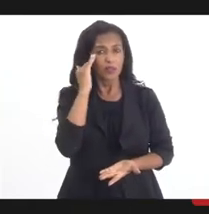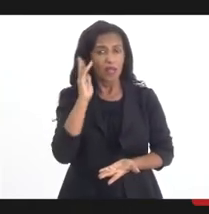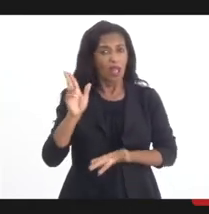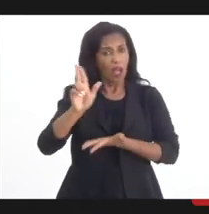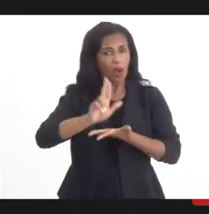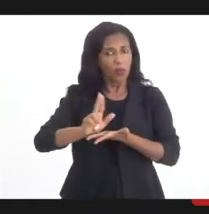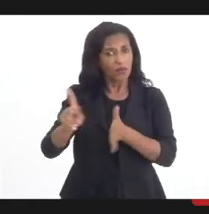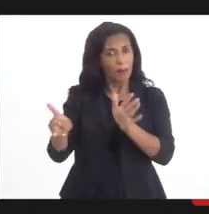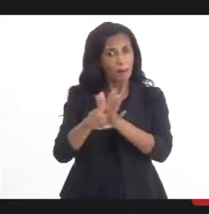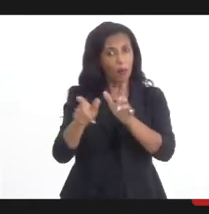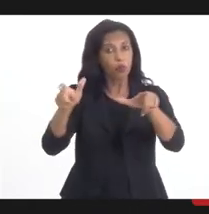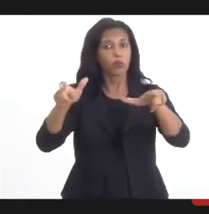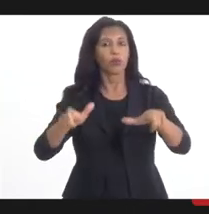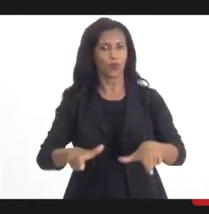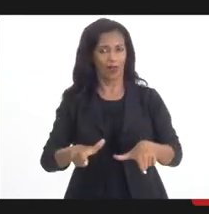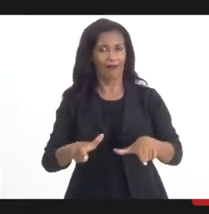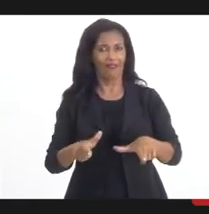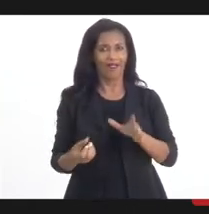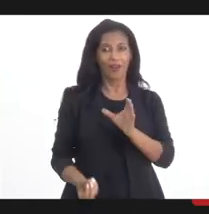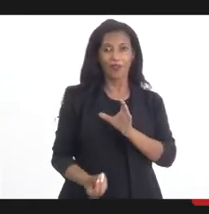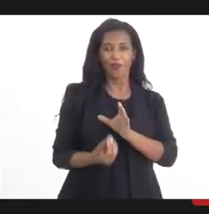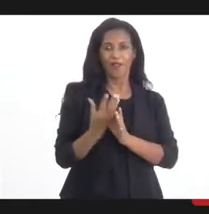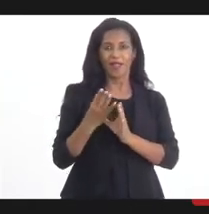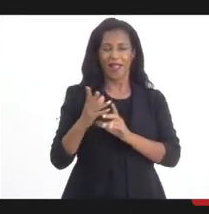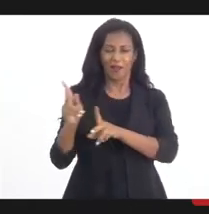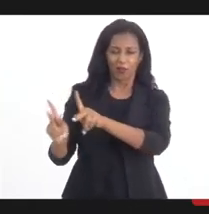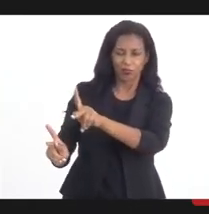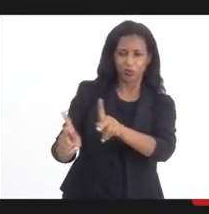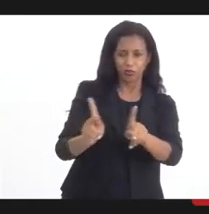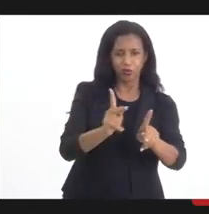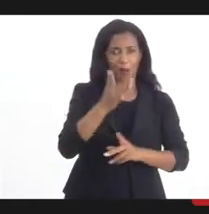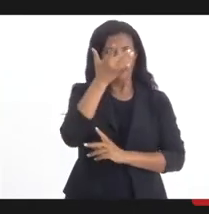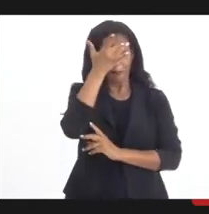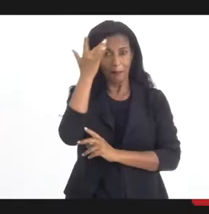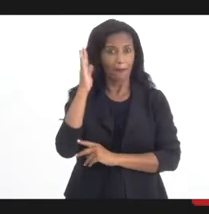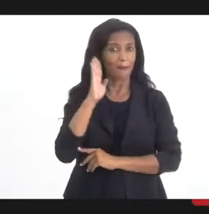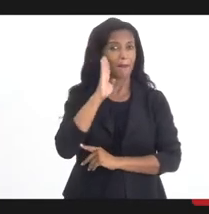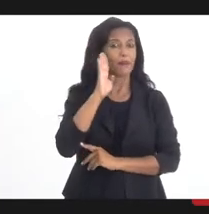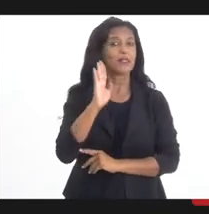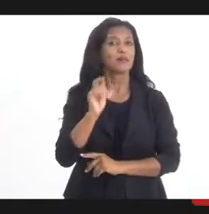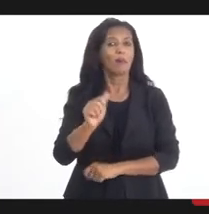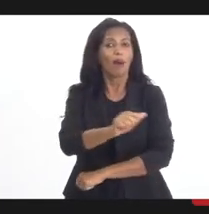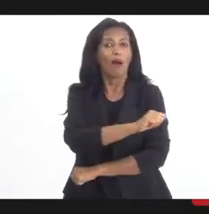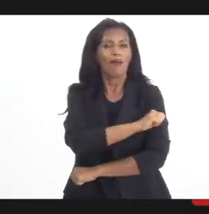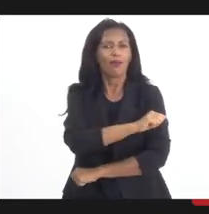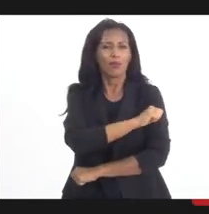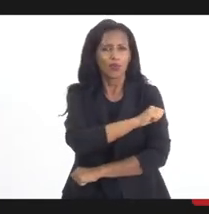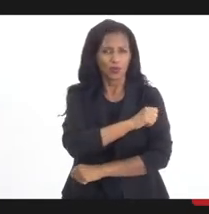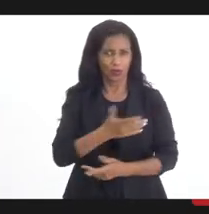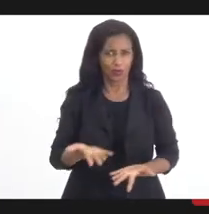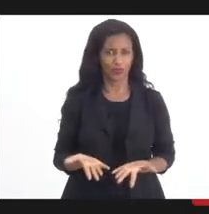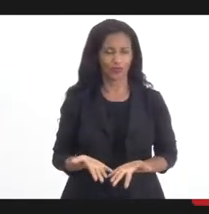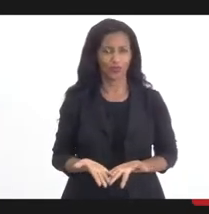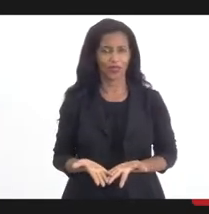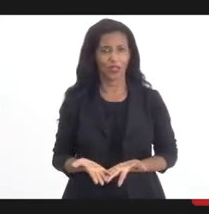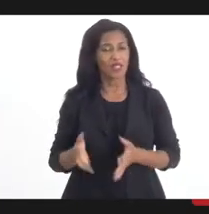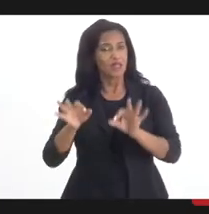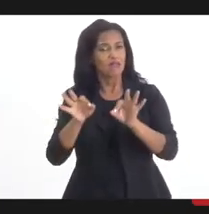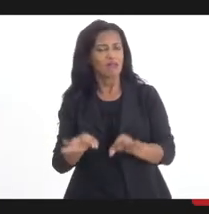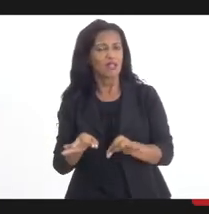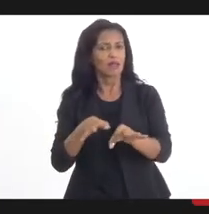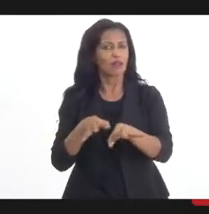da Zona Oeste. A universidade foi criada para os moradores da Zona Oeste, principalmente para os alunos da Zona Oeste. E, de certa